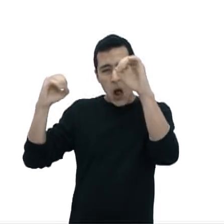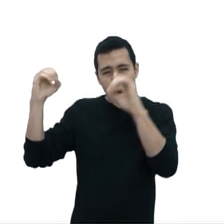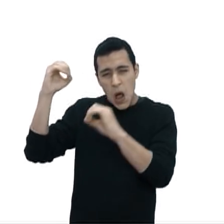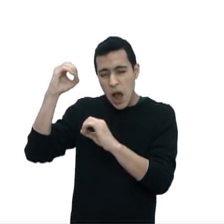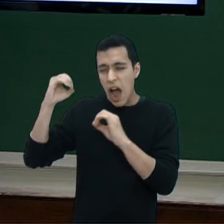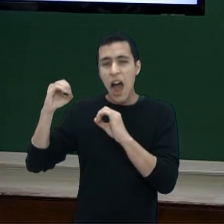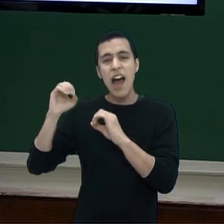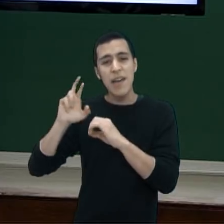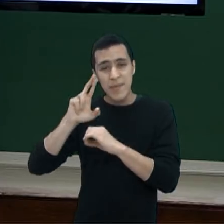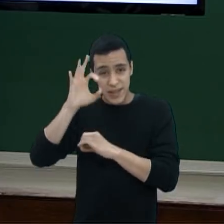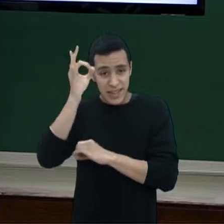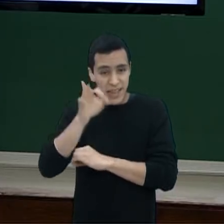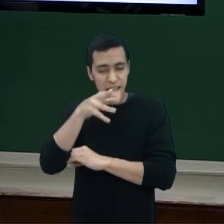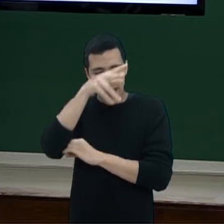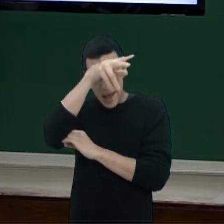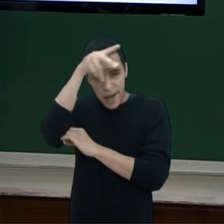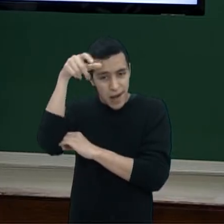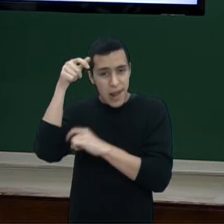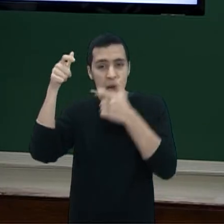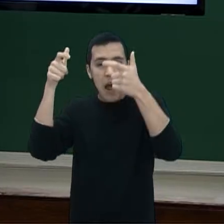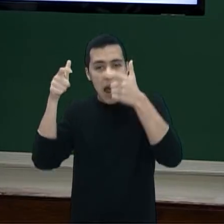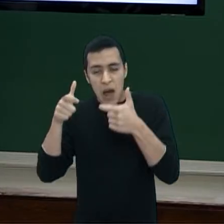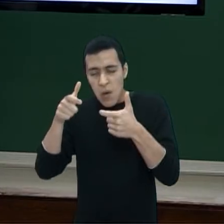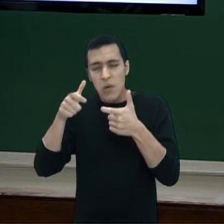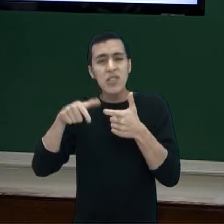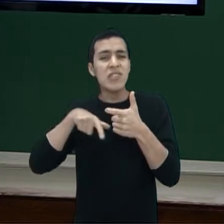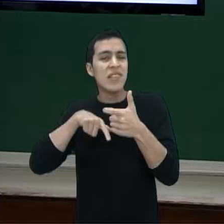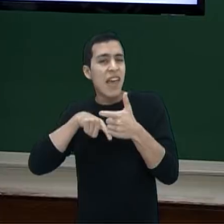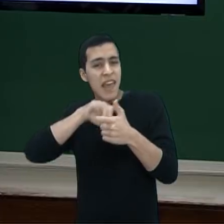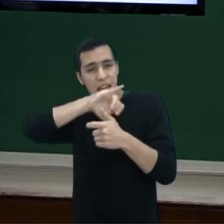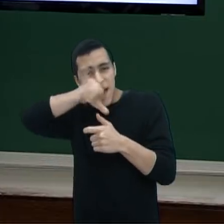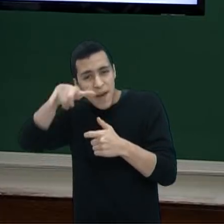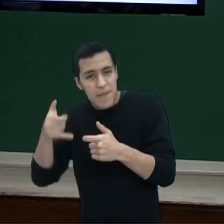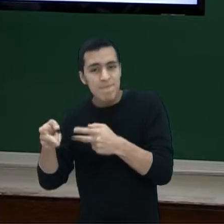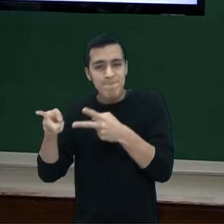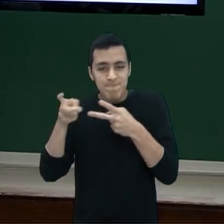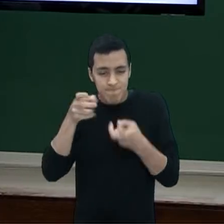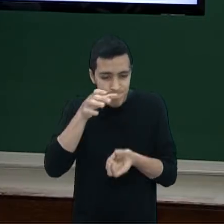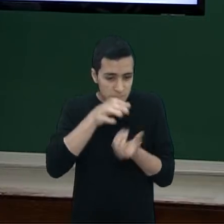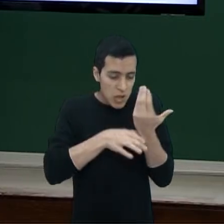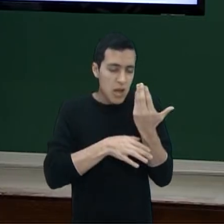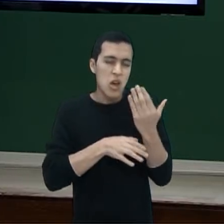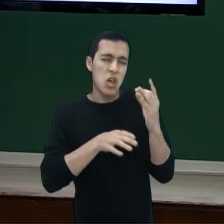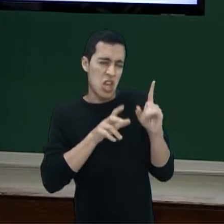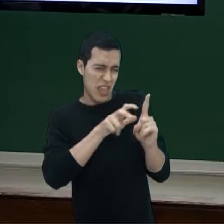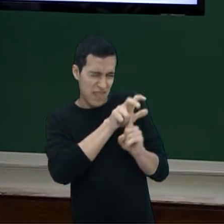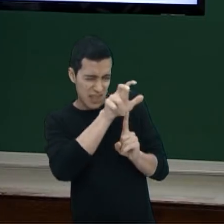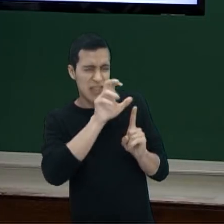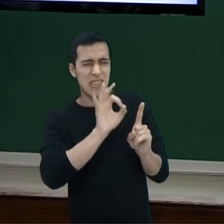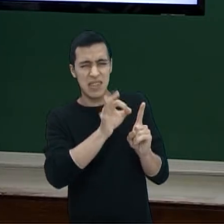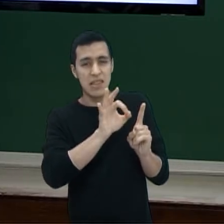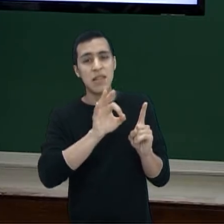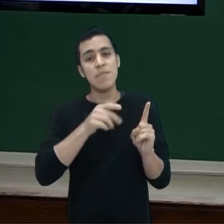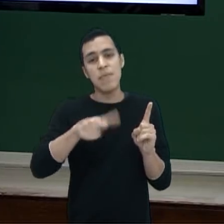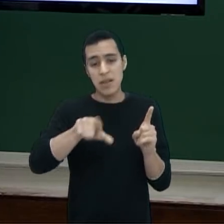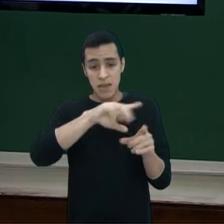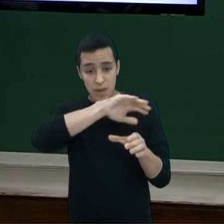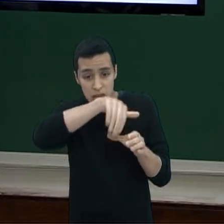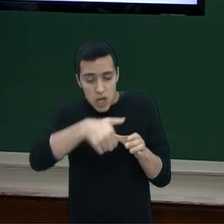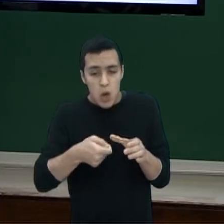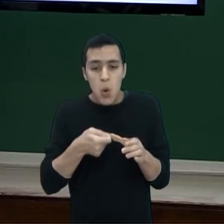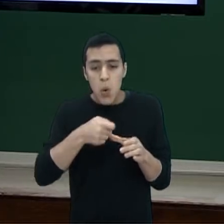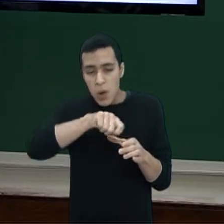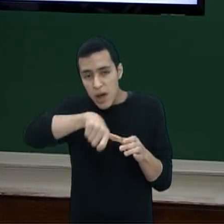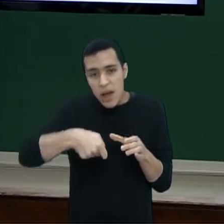representam, né, o Guaraná, que é da onde é extraído ali para formar, né, não só o refrigerante, né, o Guaraná em pó e